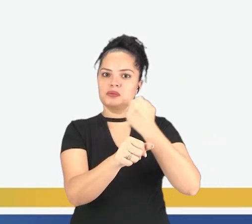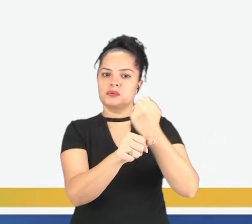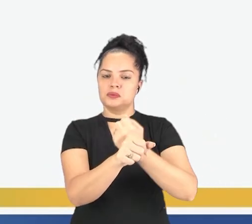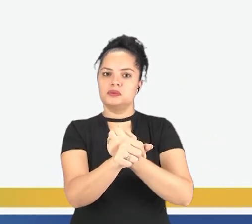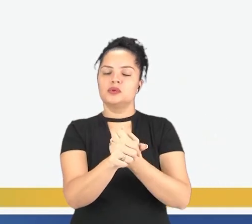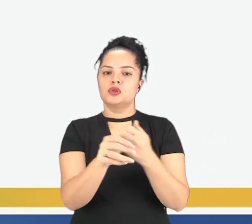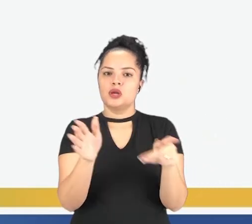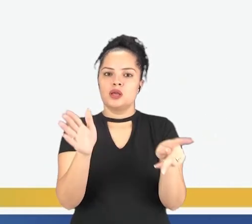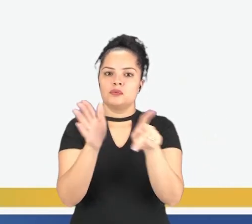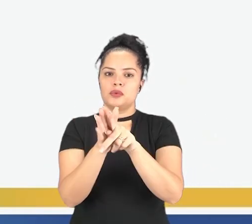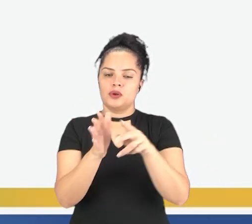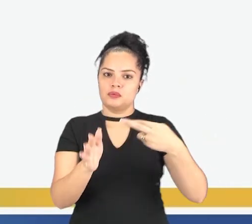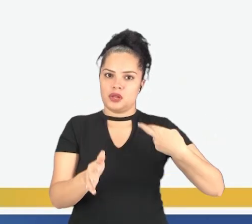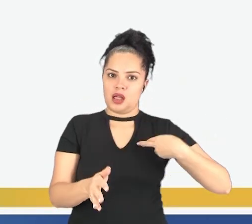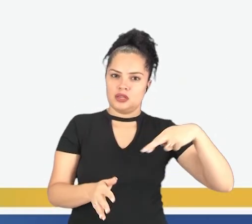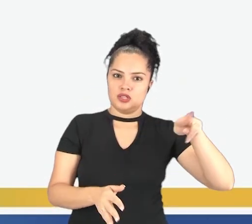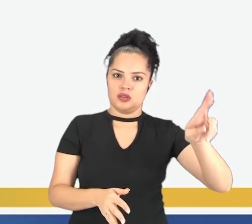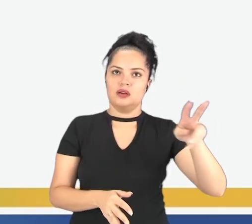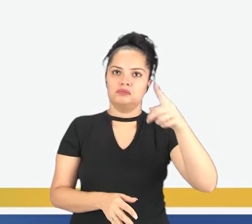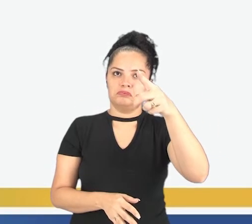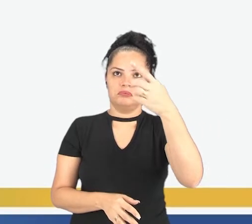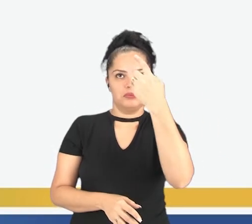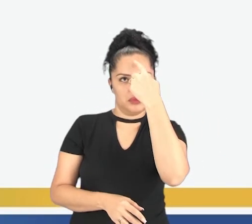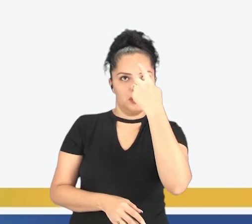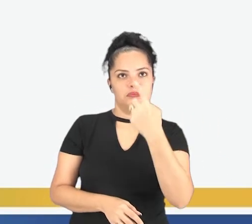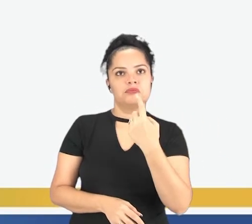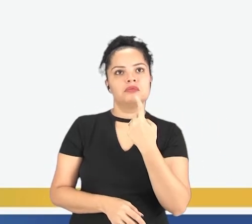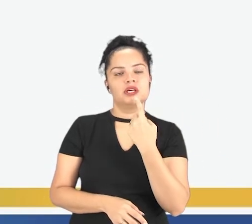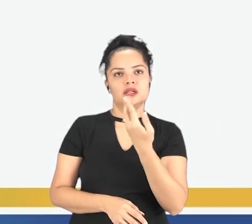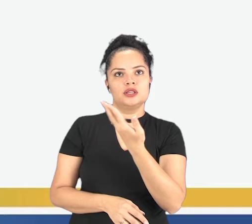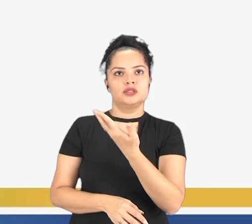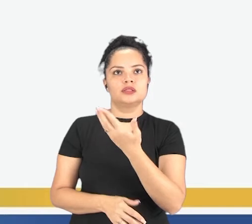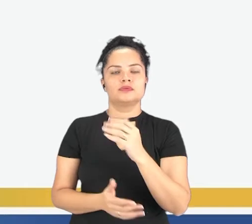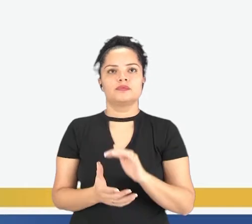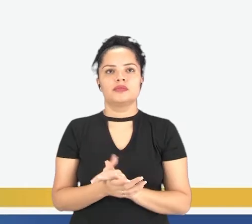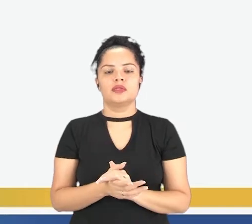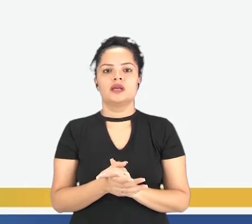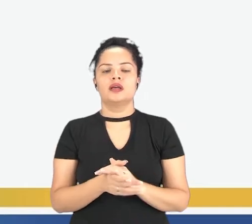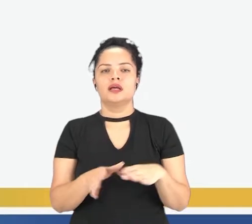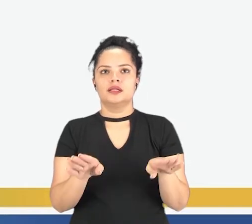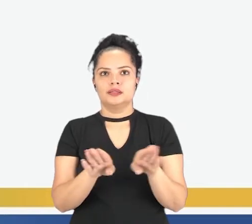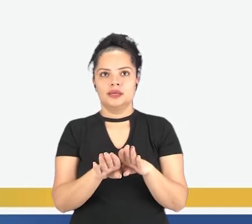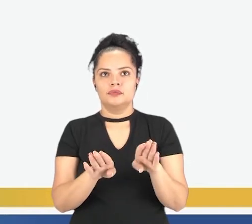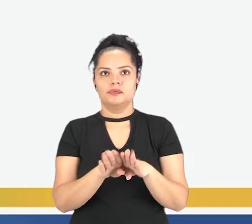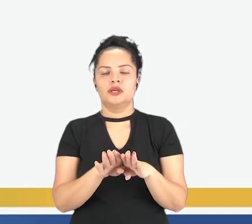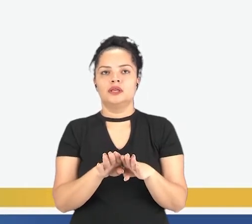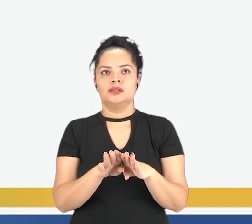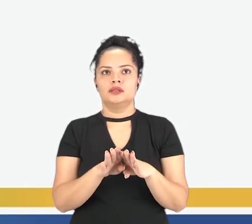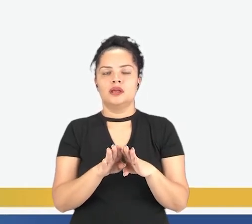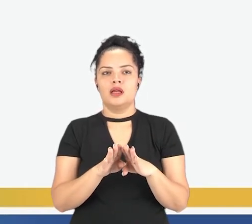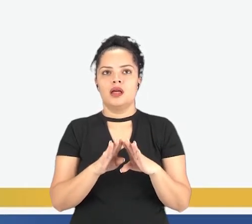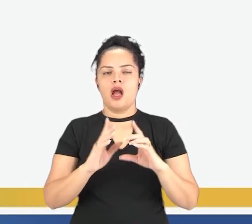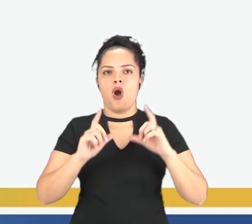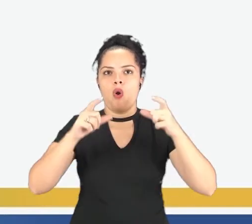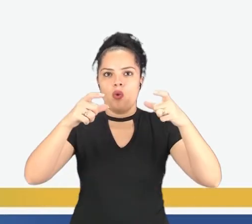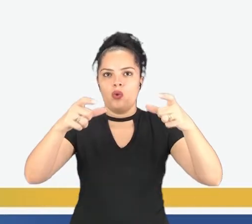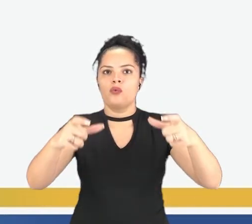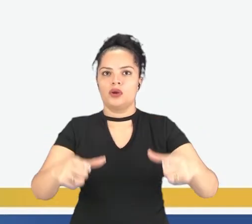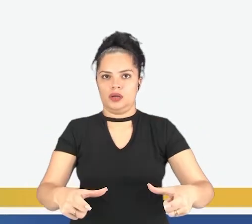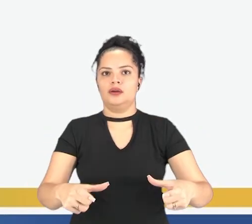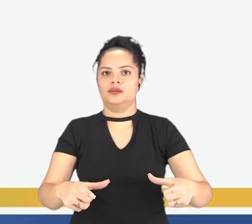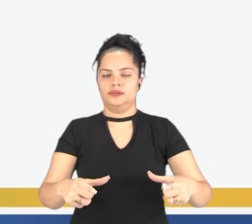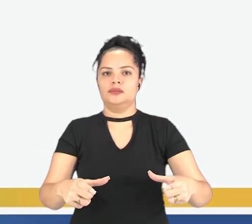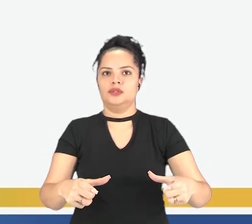aí mostra um deus, né? O deus Shak, tá, pessoal? Os templos das inscrições. Ele foi concebido unicamente